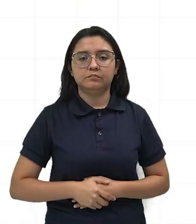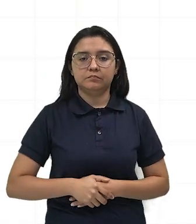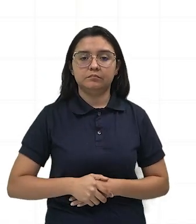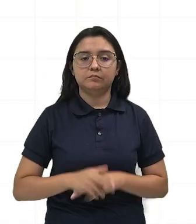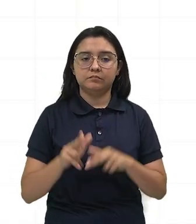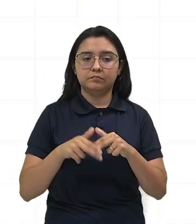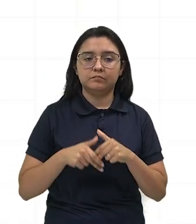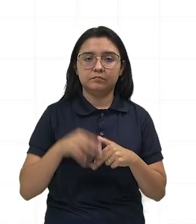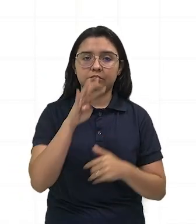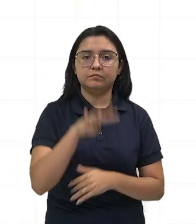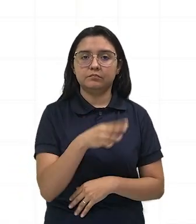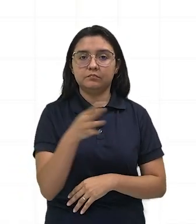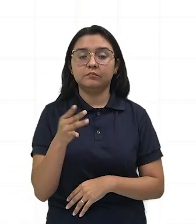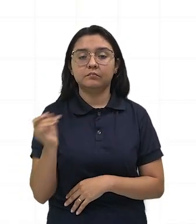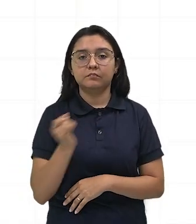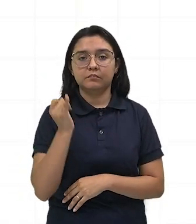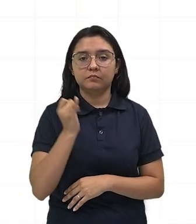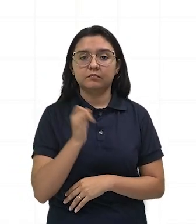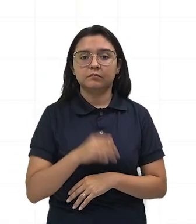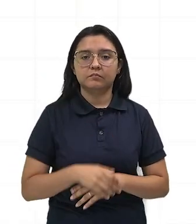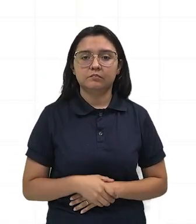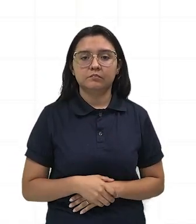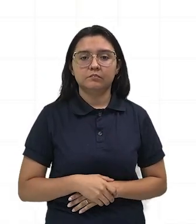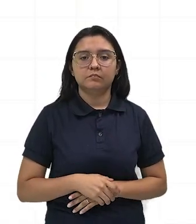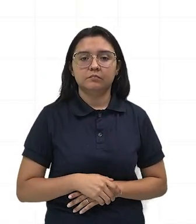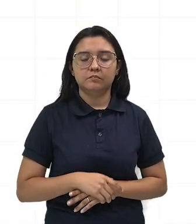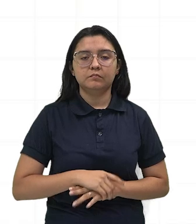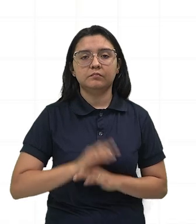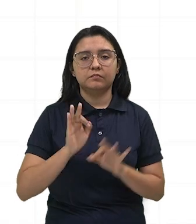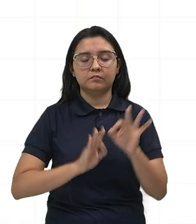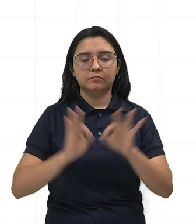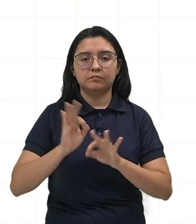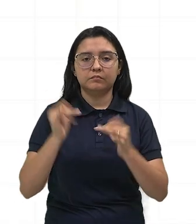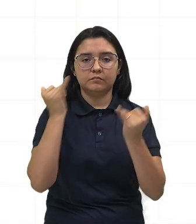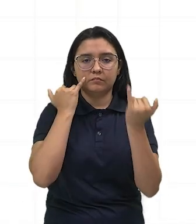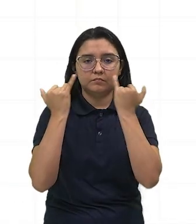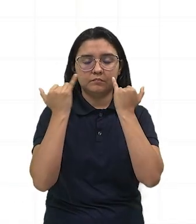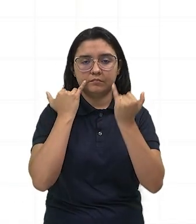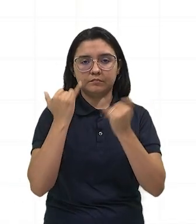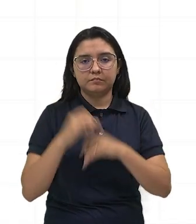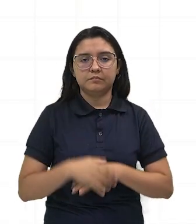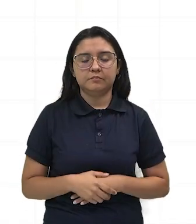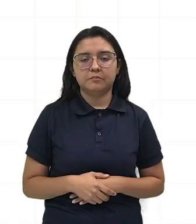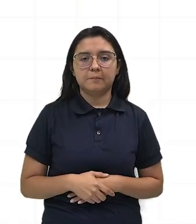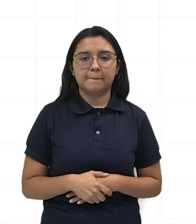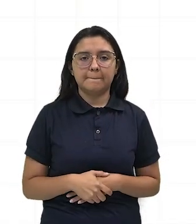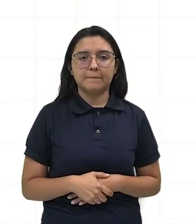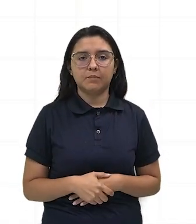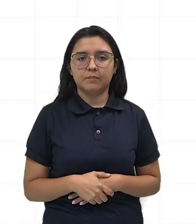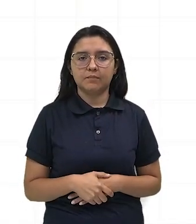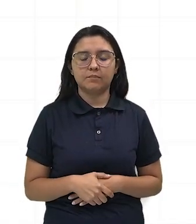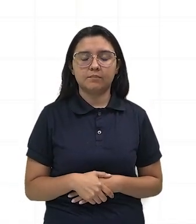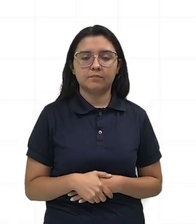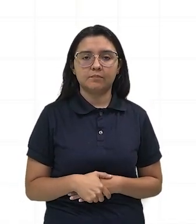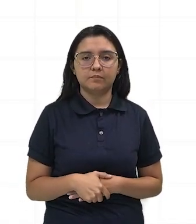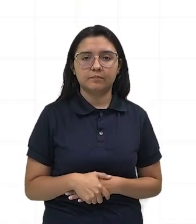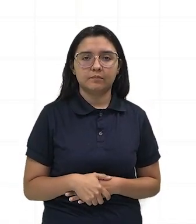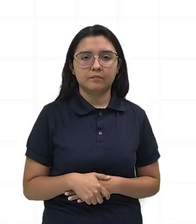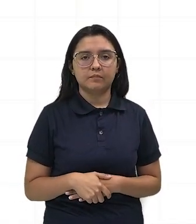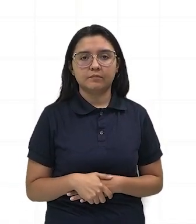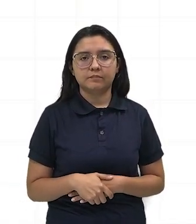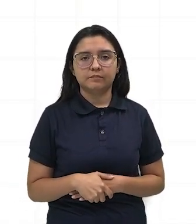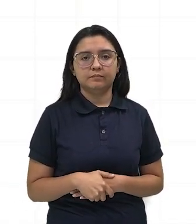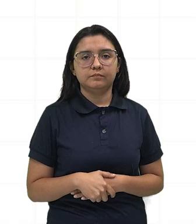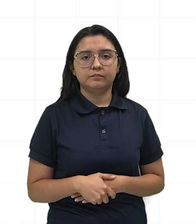da tabela nessa organização aqui dos dados, né? Dessas